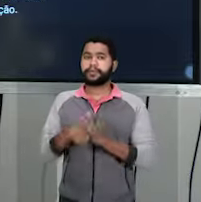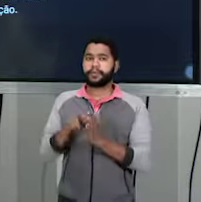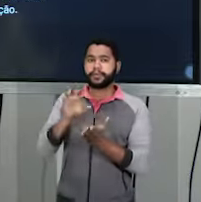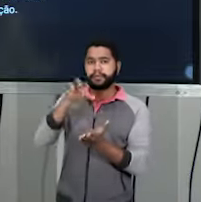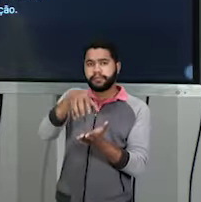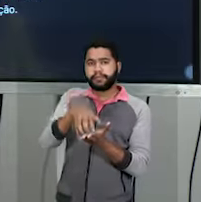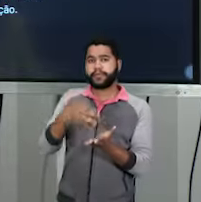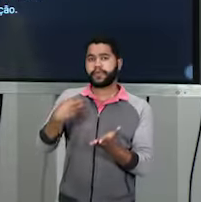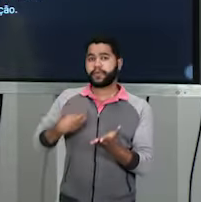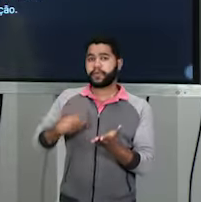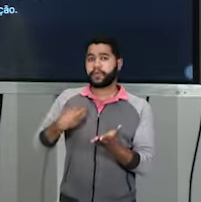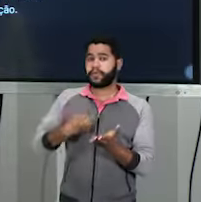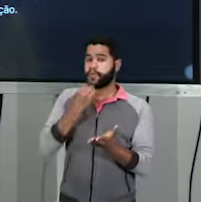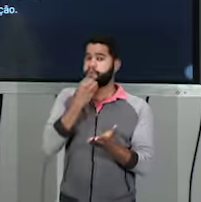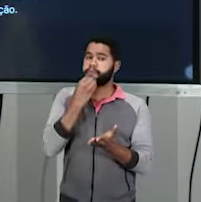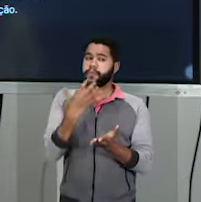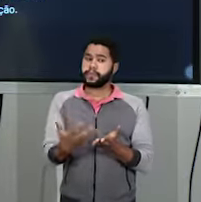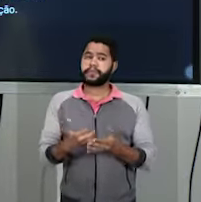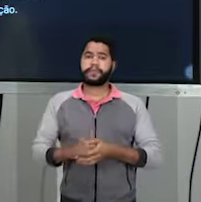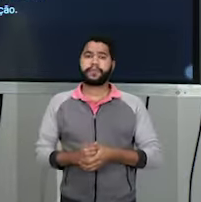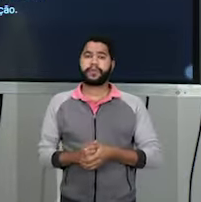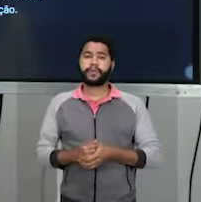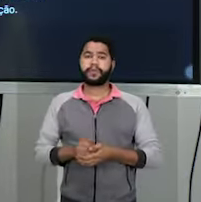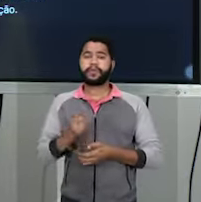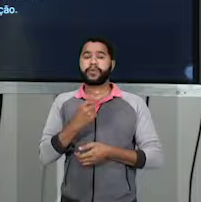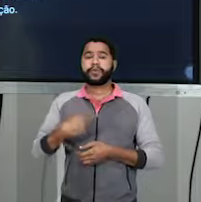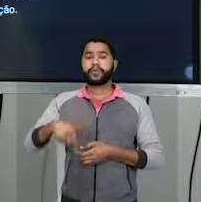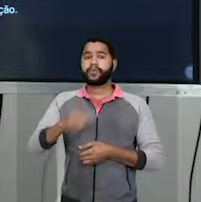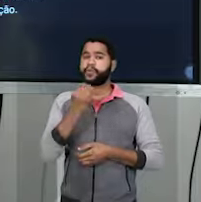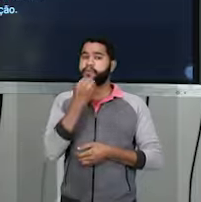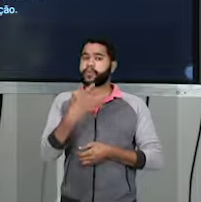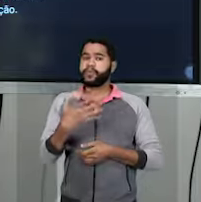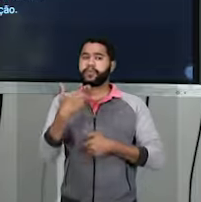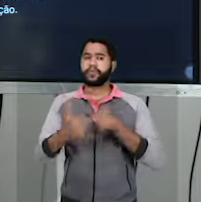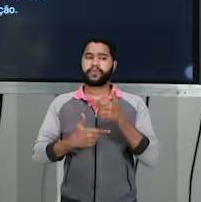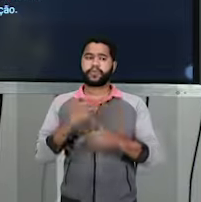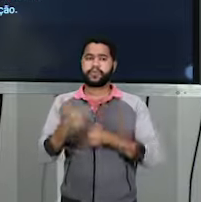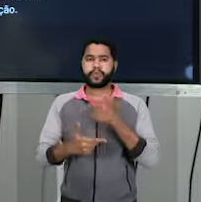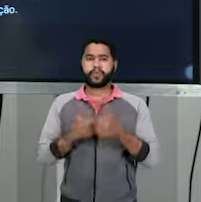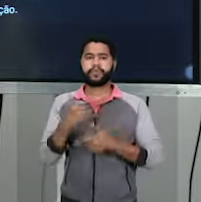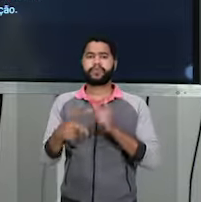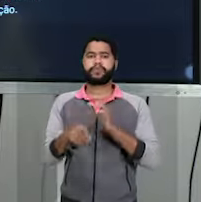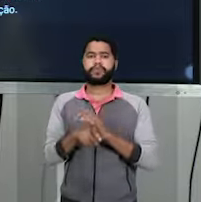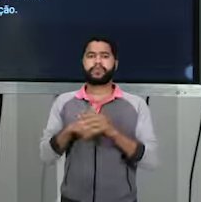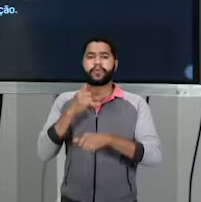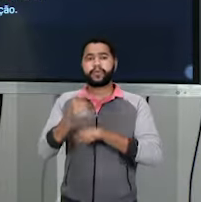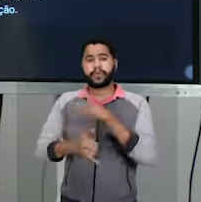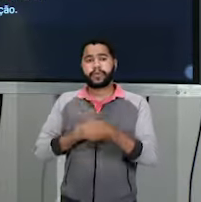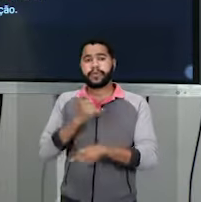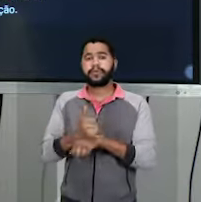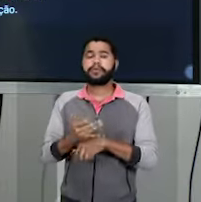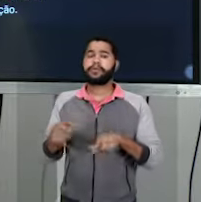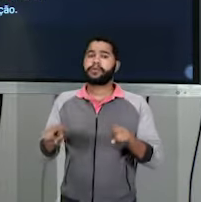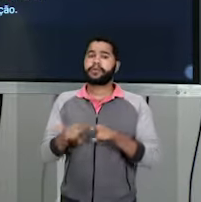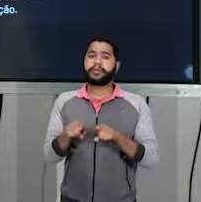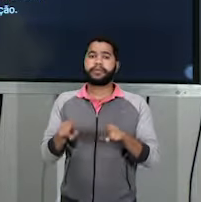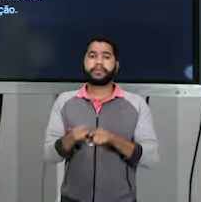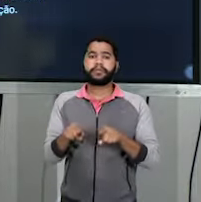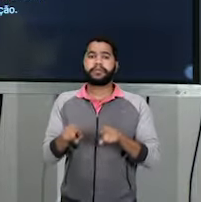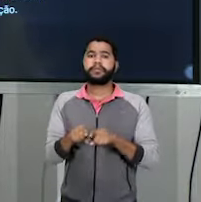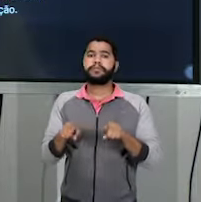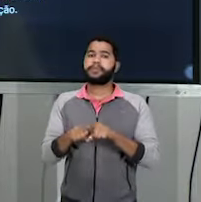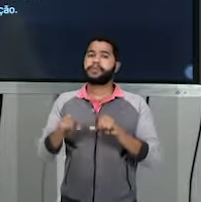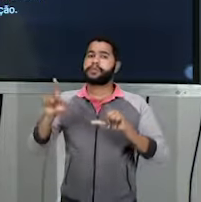agências estejam funcionando bem que a gente tenha um bom serviço de internet que a gente tenha